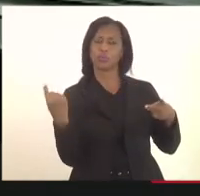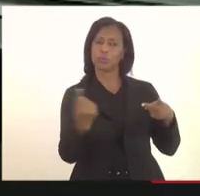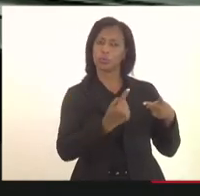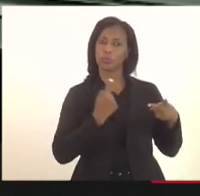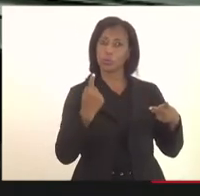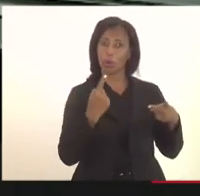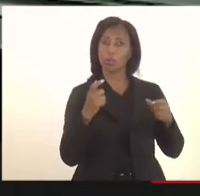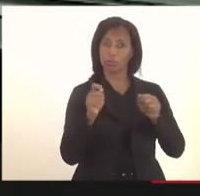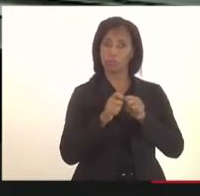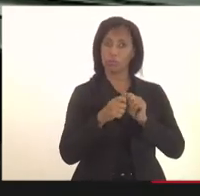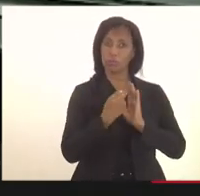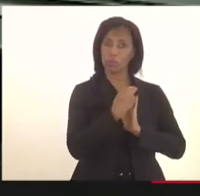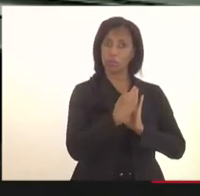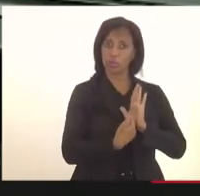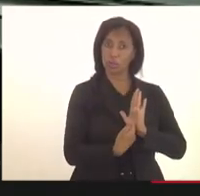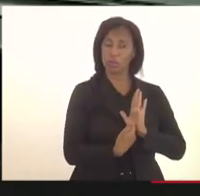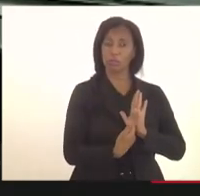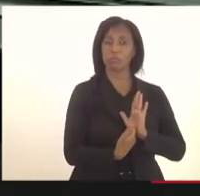por escrito,